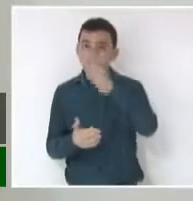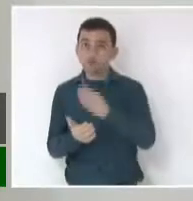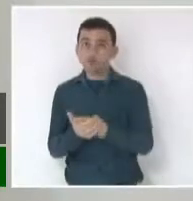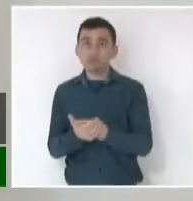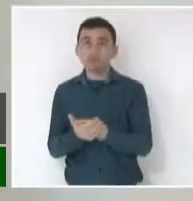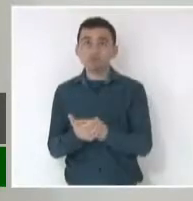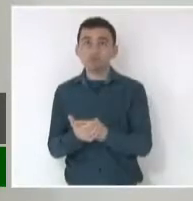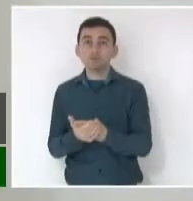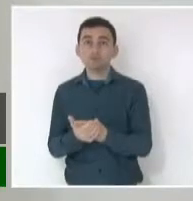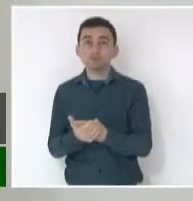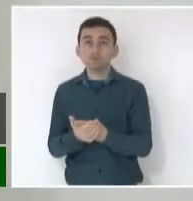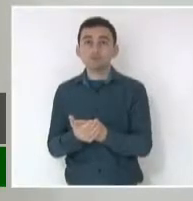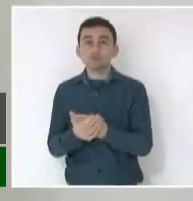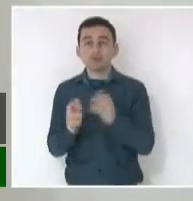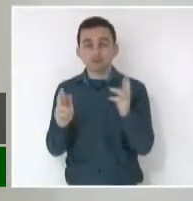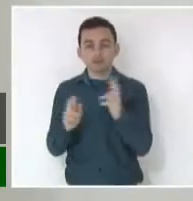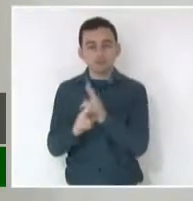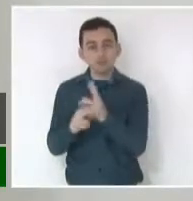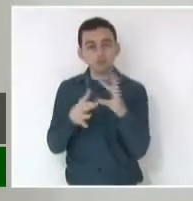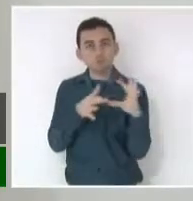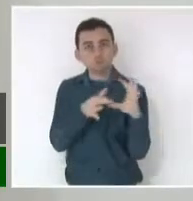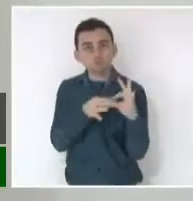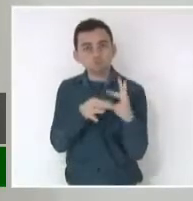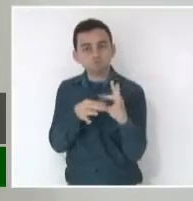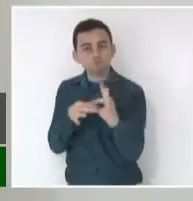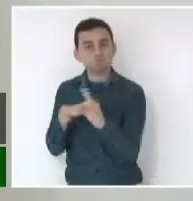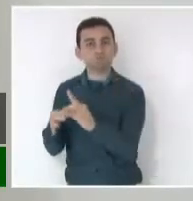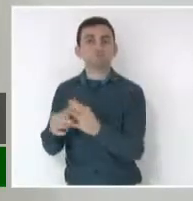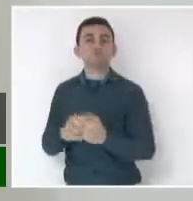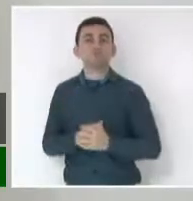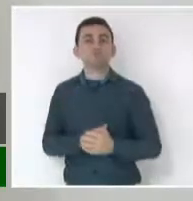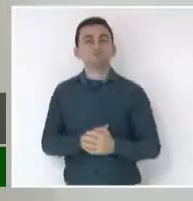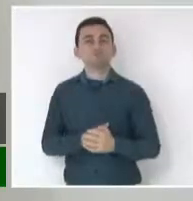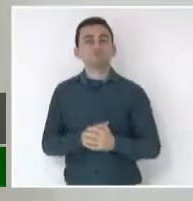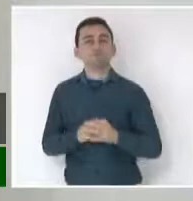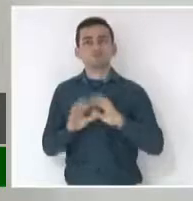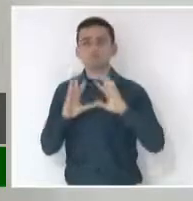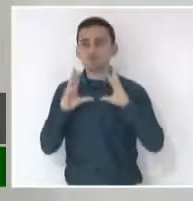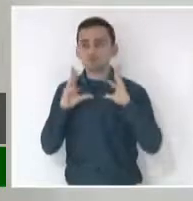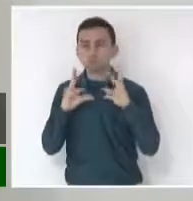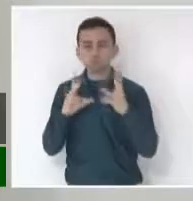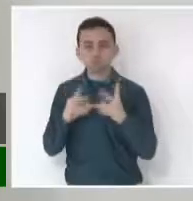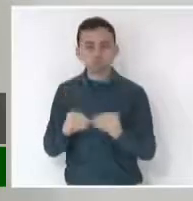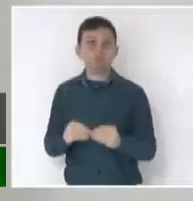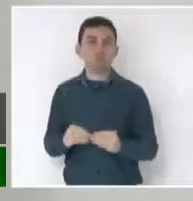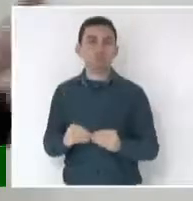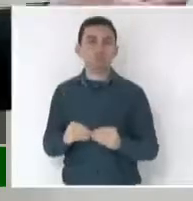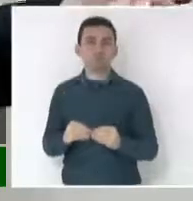uma relação de harmonia com todos esses entes e com esses